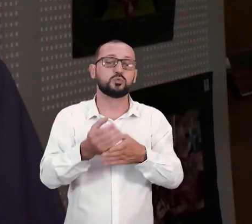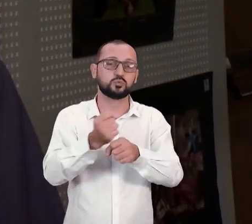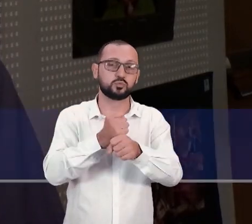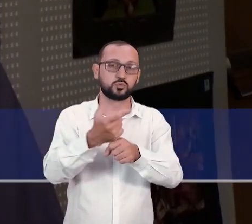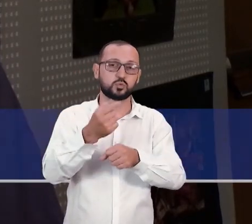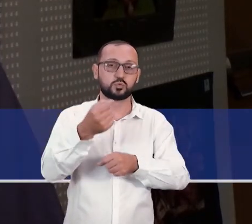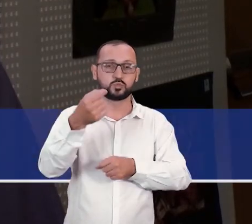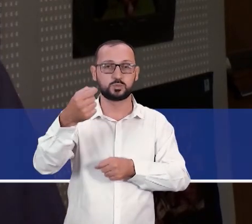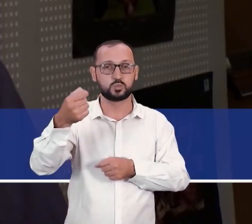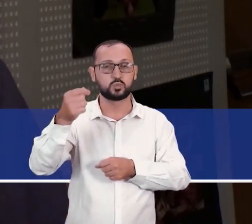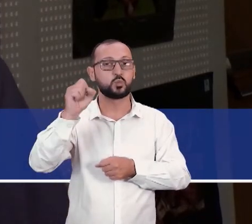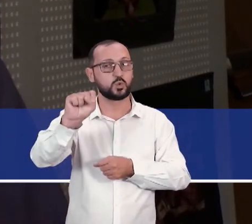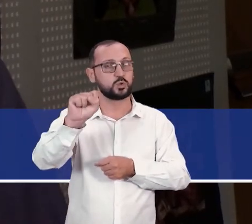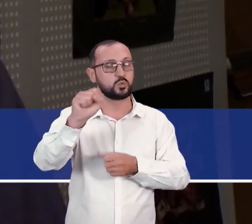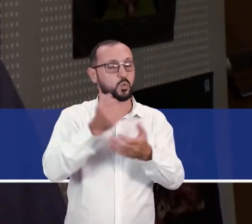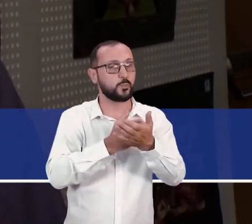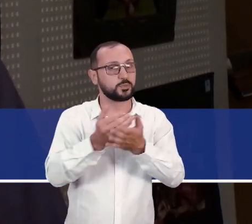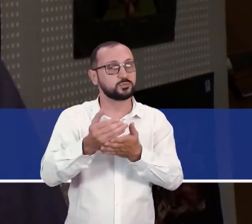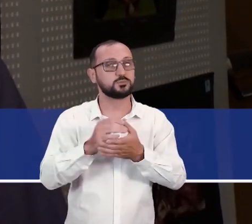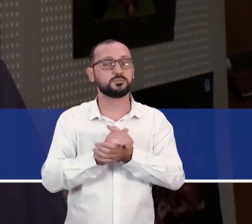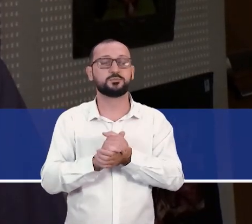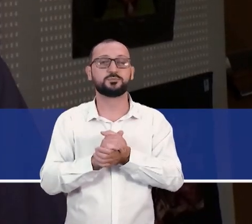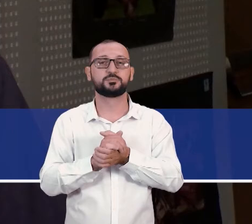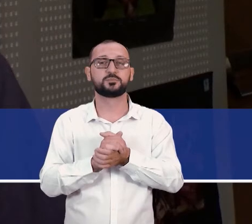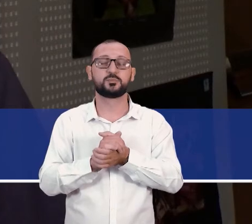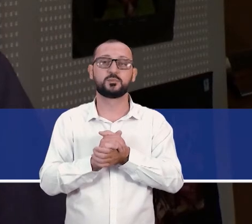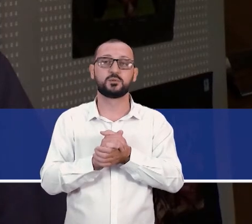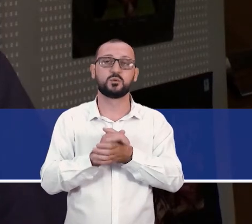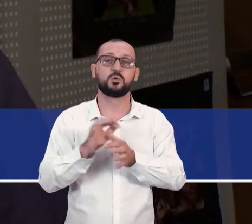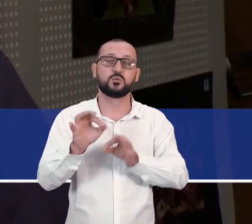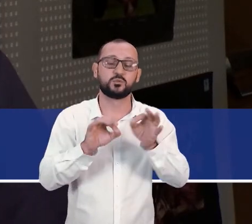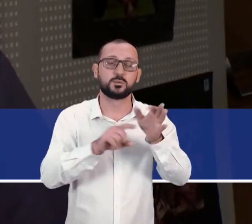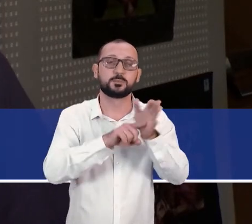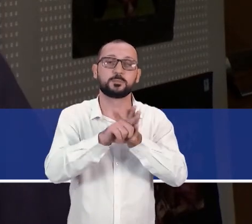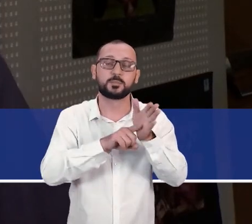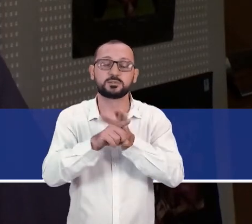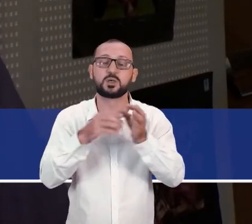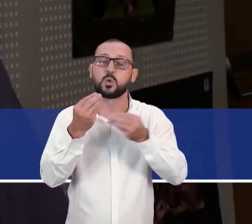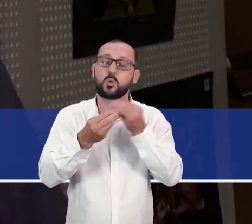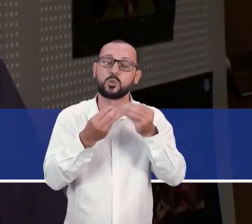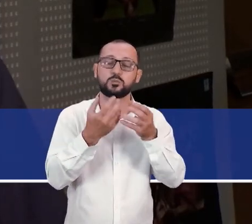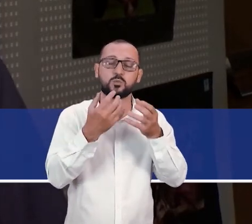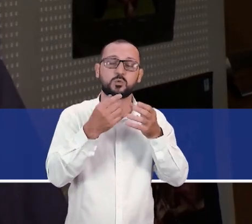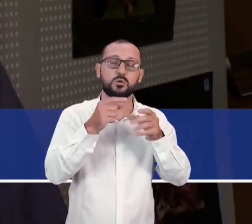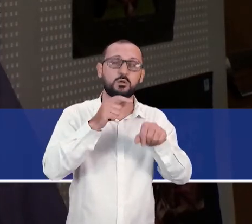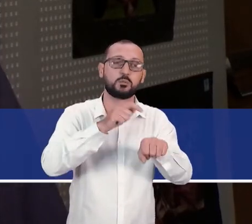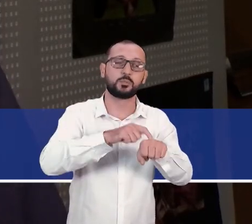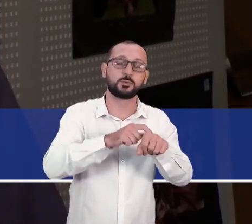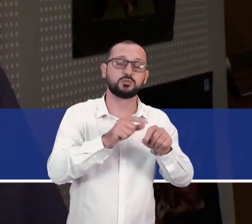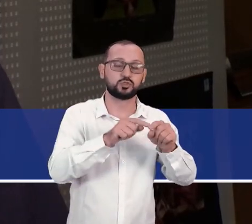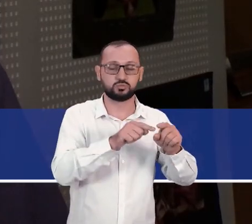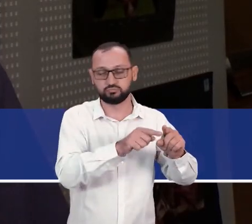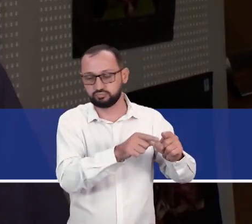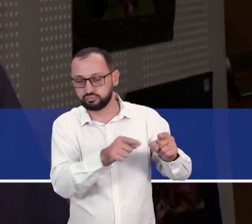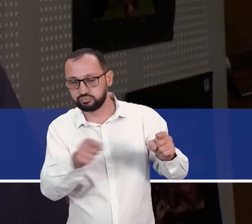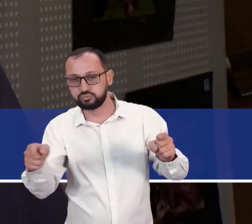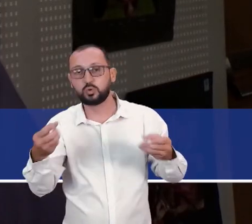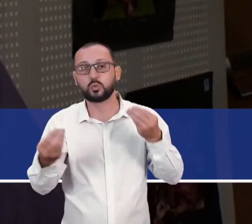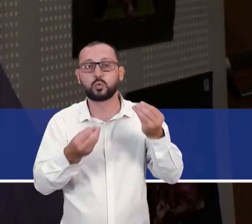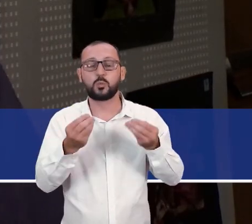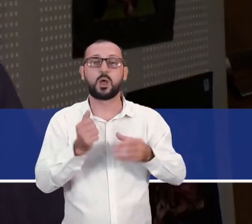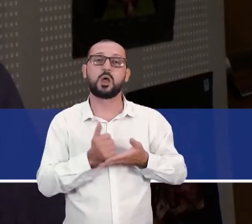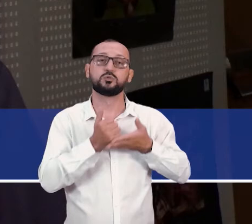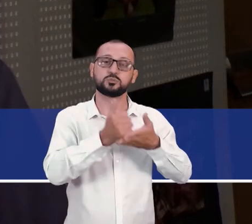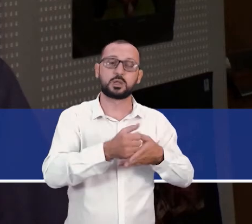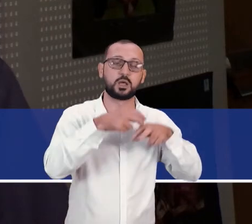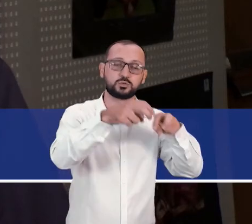começou, desde 2008, começou esse trabalho, foi fazer o levantamento da cadeia, foi procurar assim,